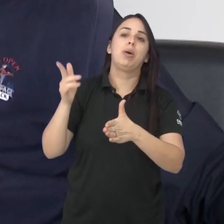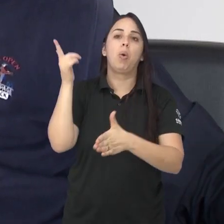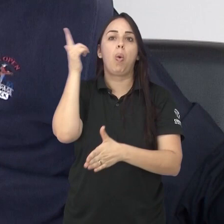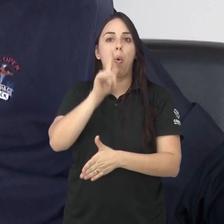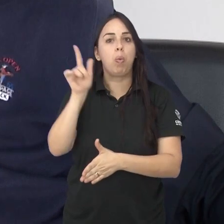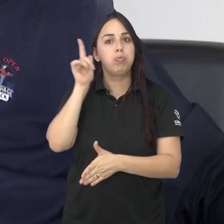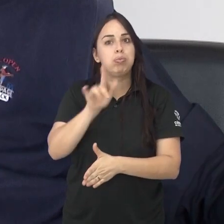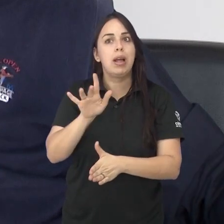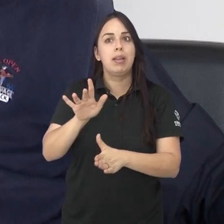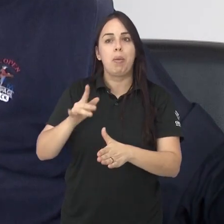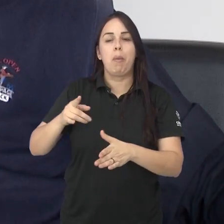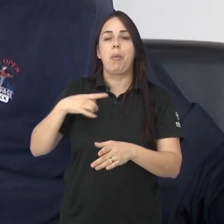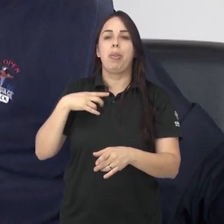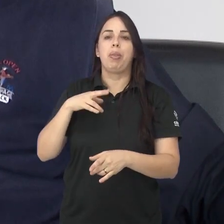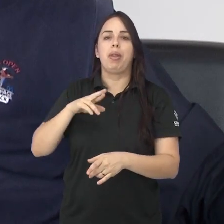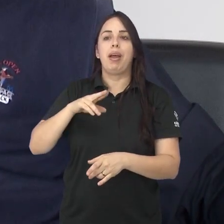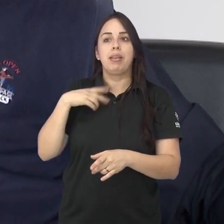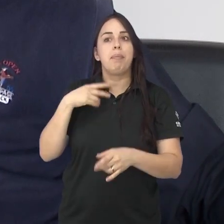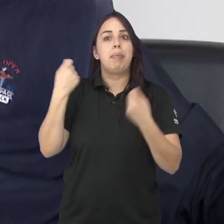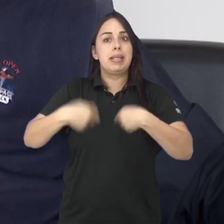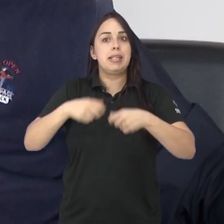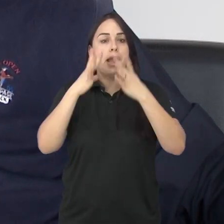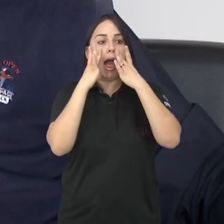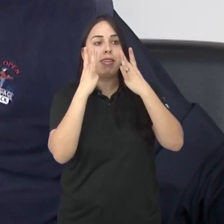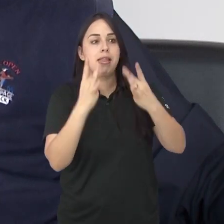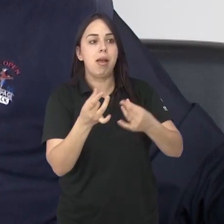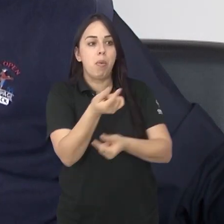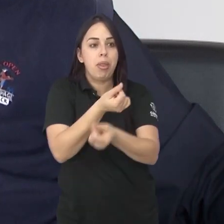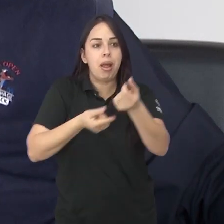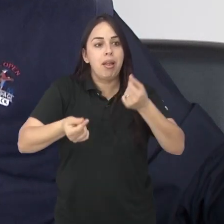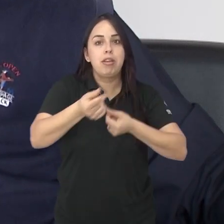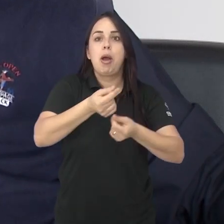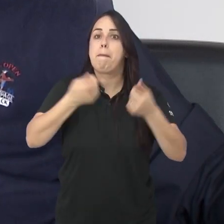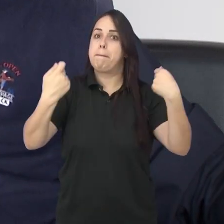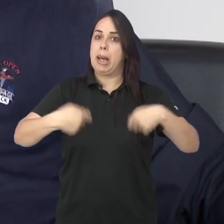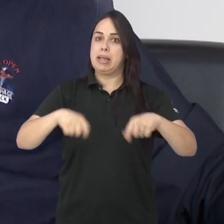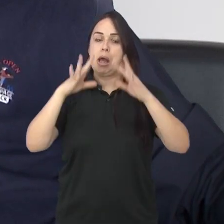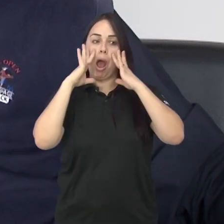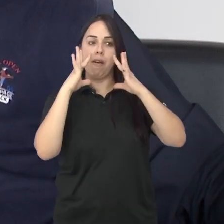né? Estejam atentos ao novo cenário econômico, atentos aos novos